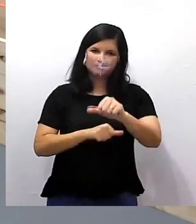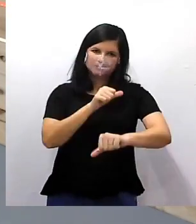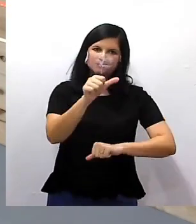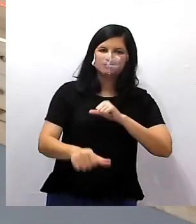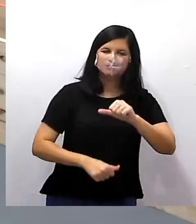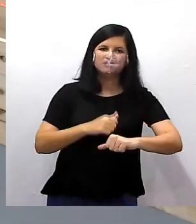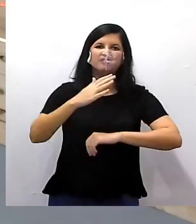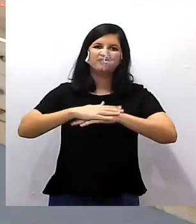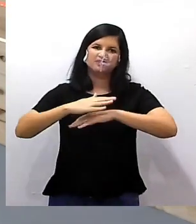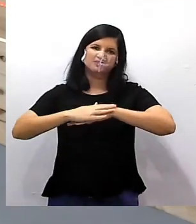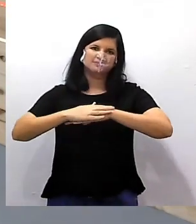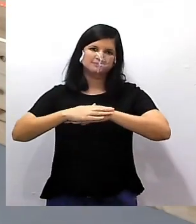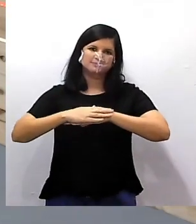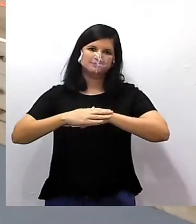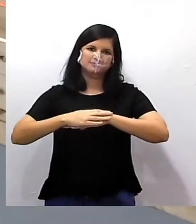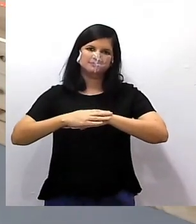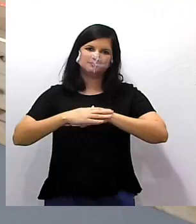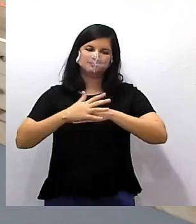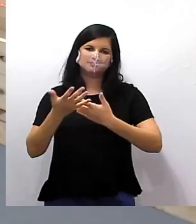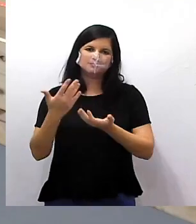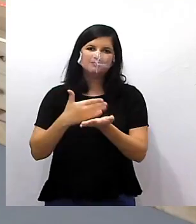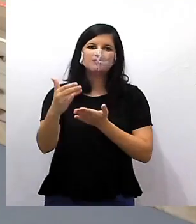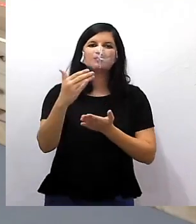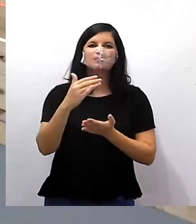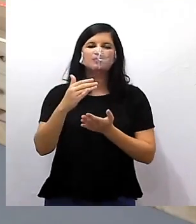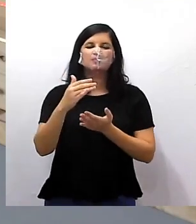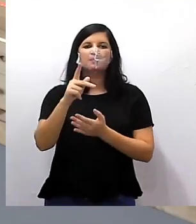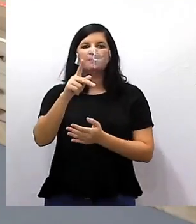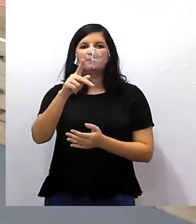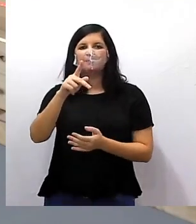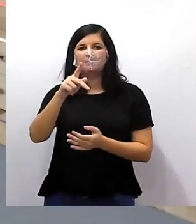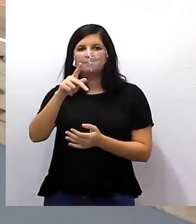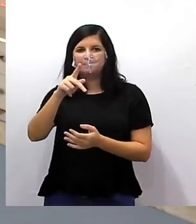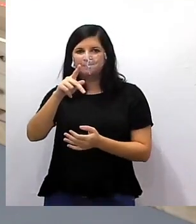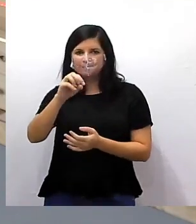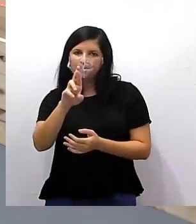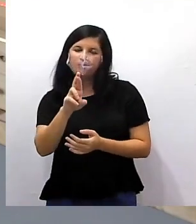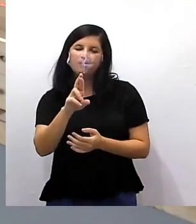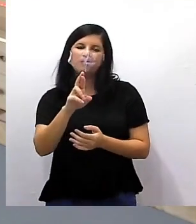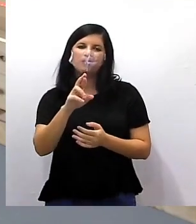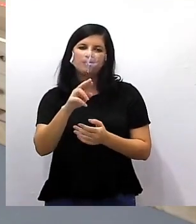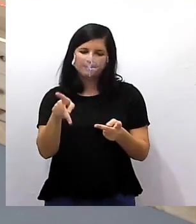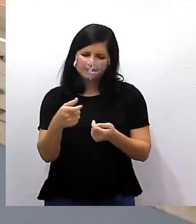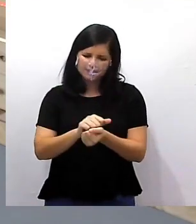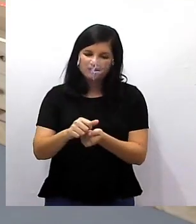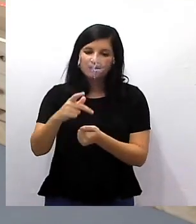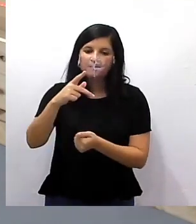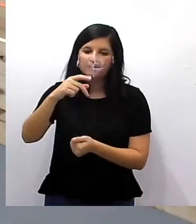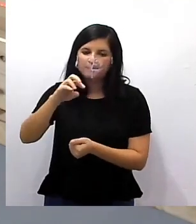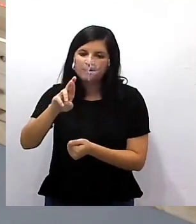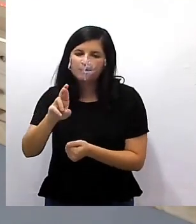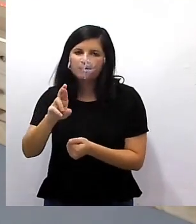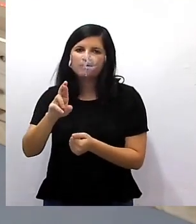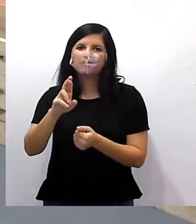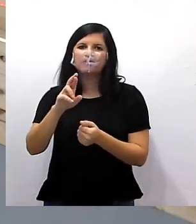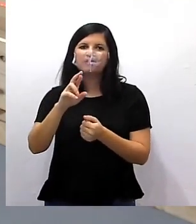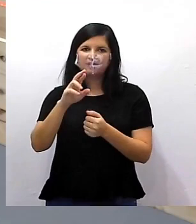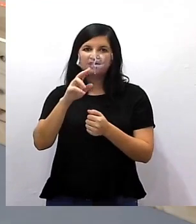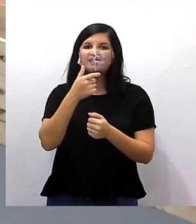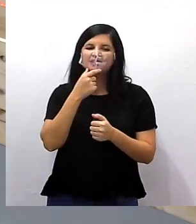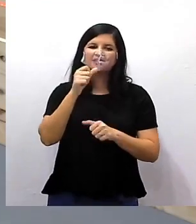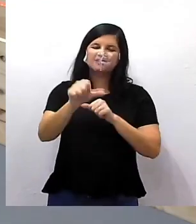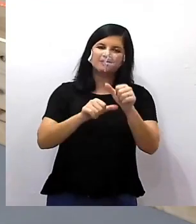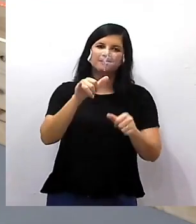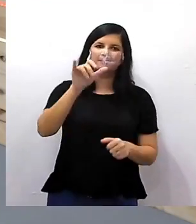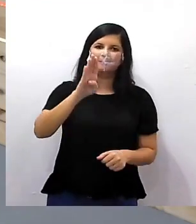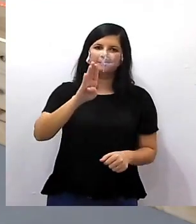ser o agente da voz passiva. Só que ele foi introduzido pelo por. Os pratos foram lavados por Rafael. No inglês, esse por vai ser o by. Então, a